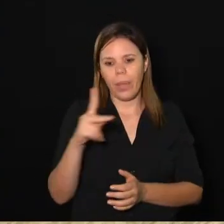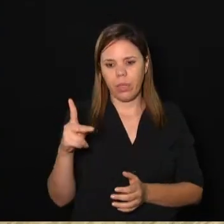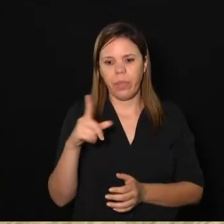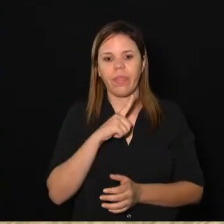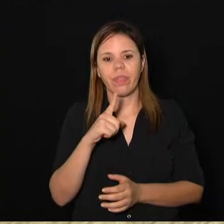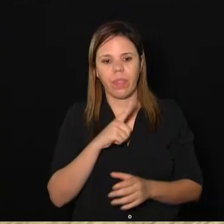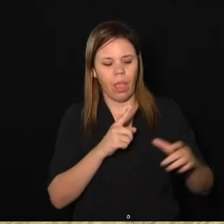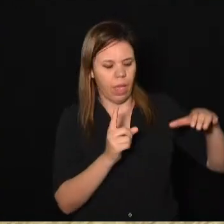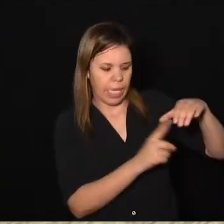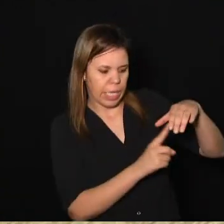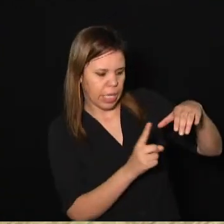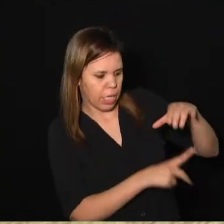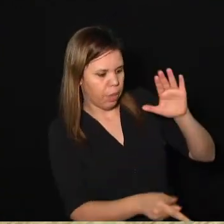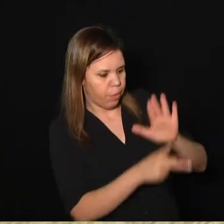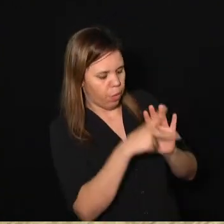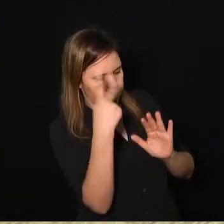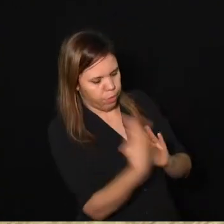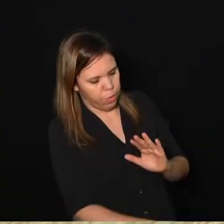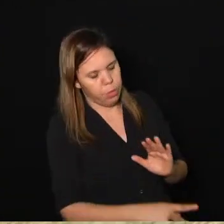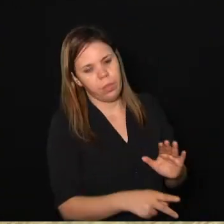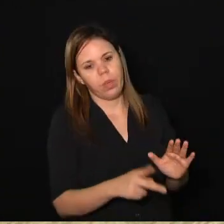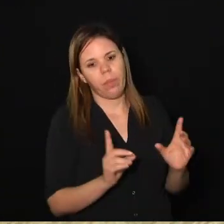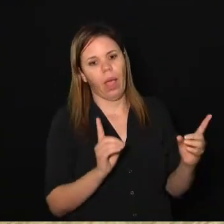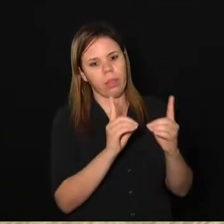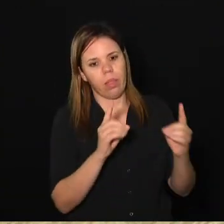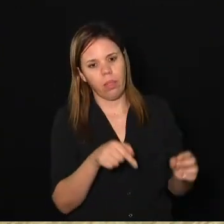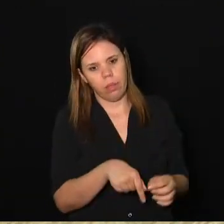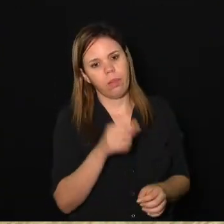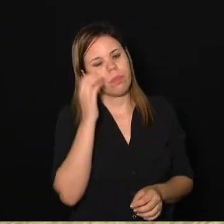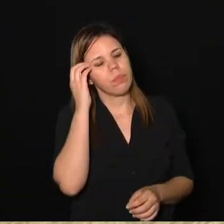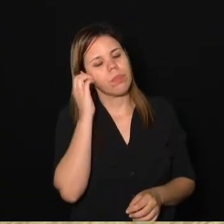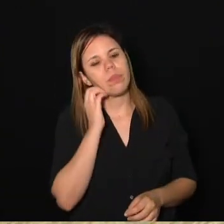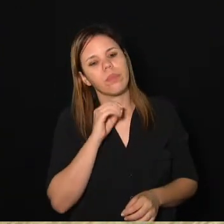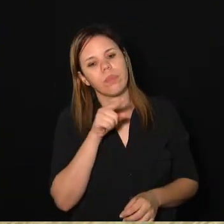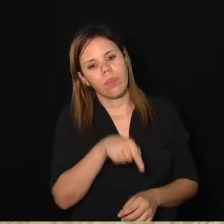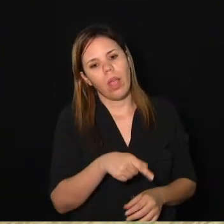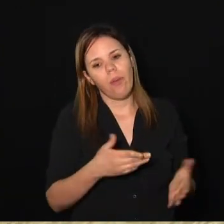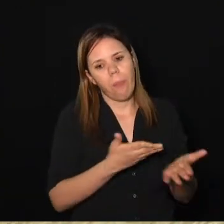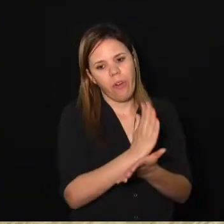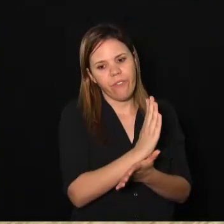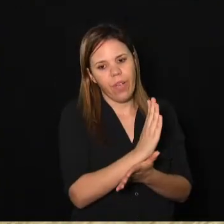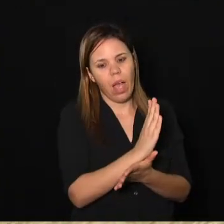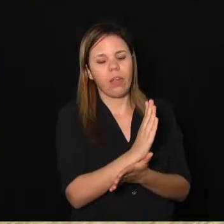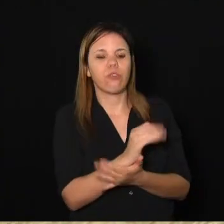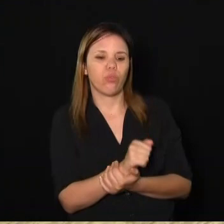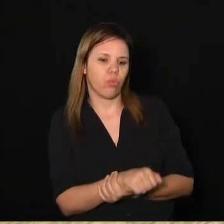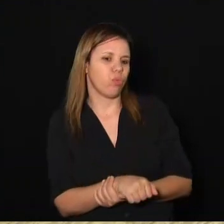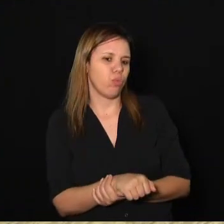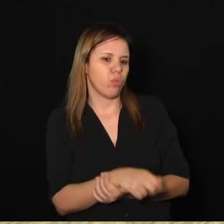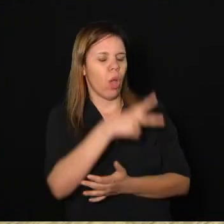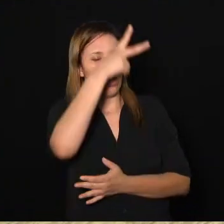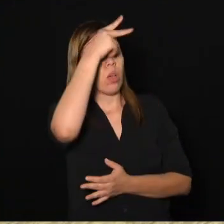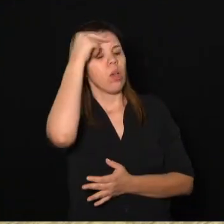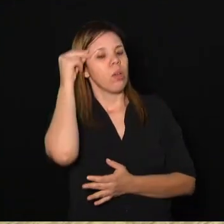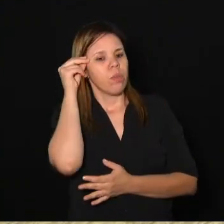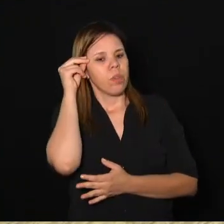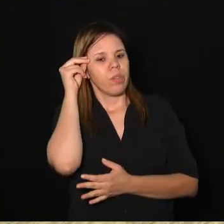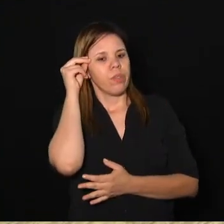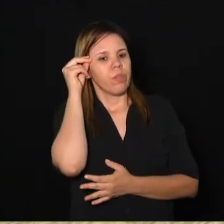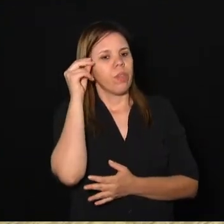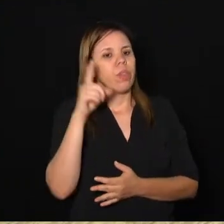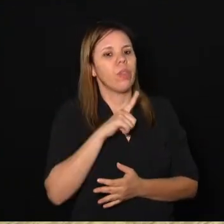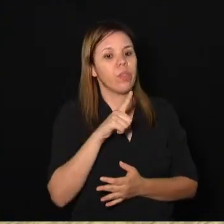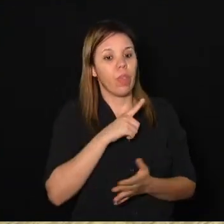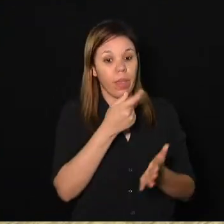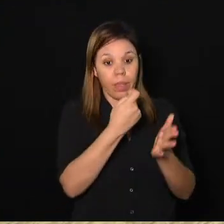gabinetes pra atendimentos. Então, o projeto é nesse sentido. Então, sendo aprovado, aí o prefeito tem que sancionar